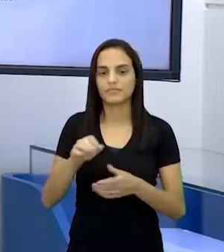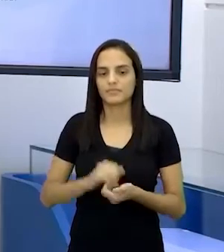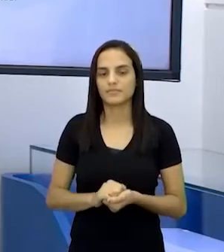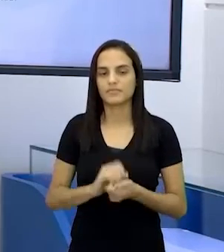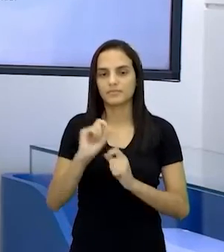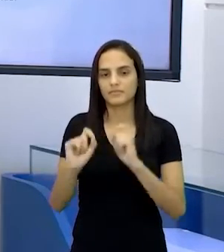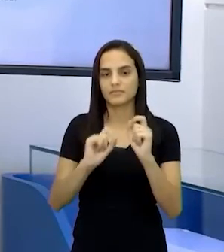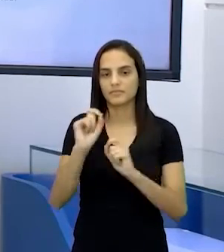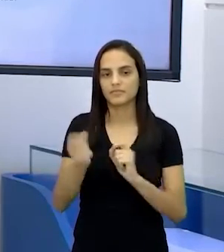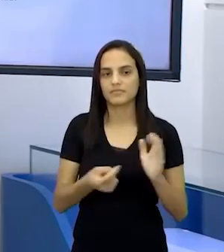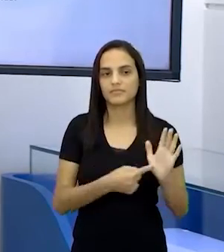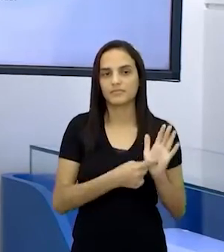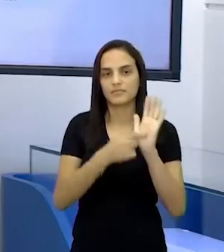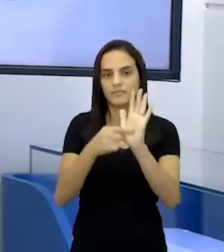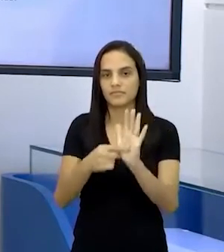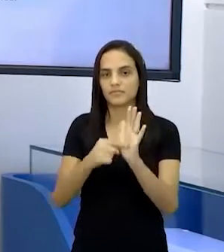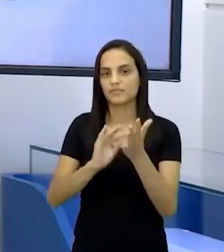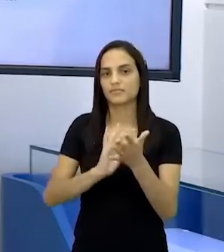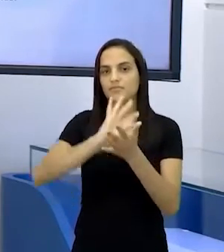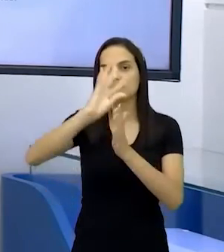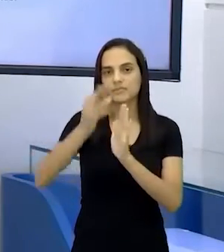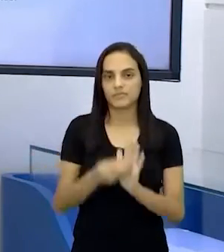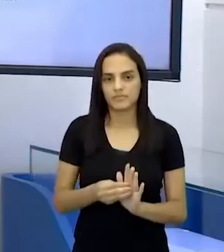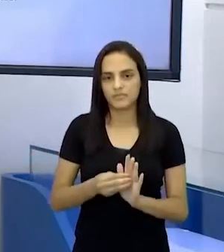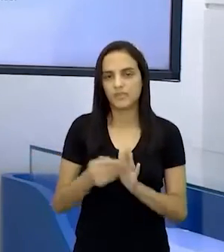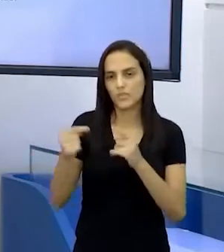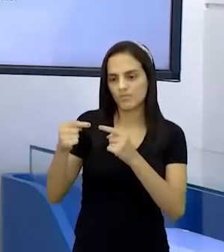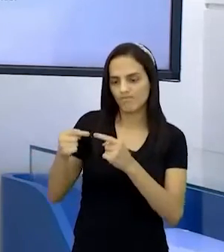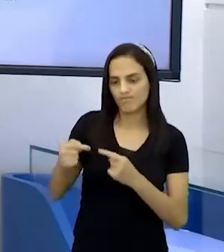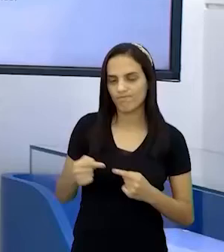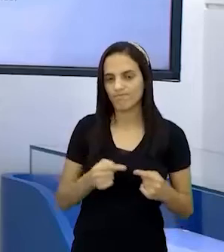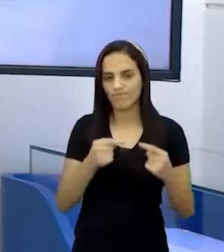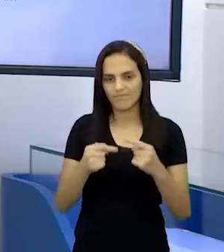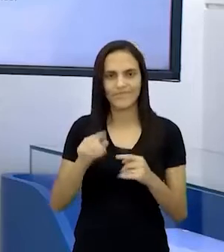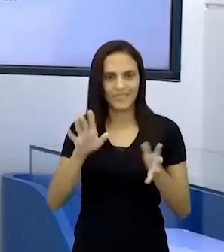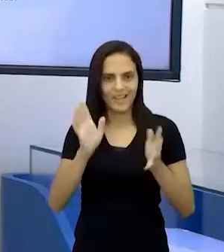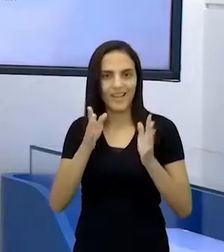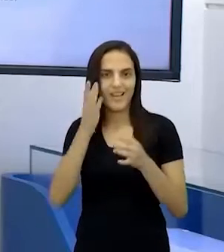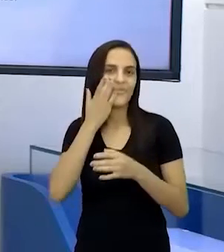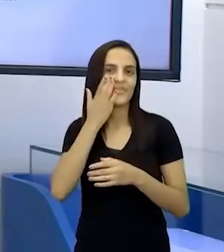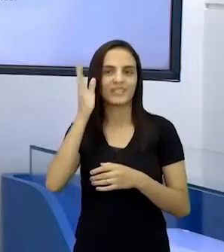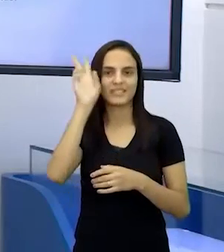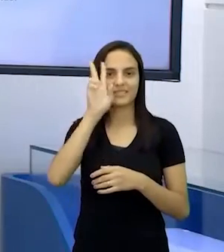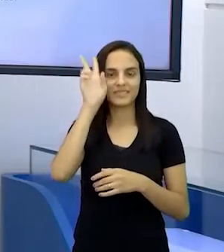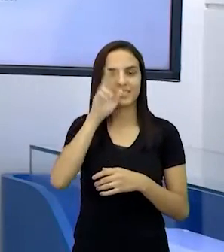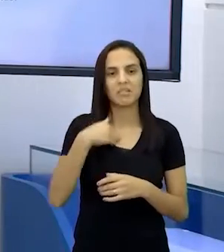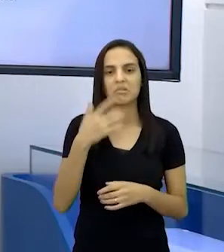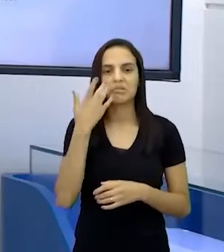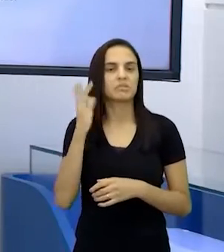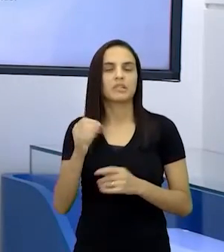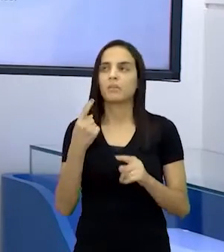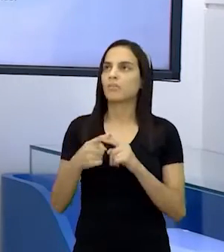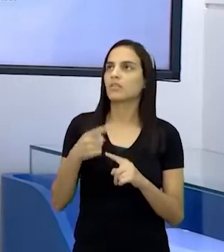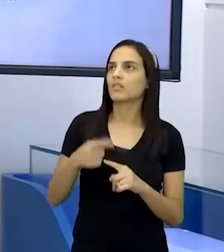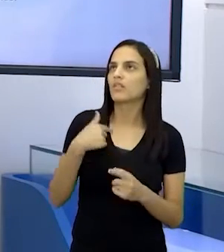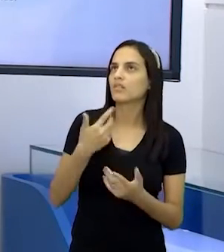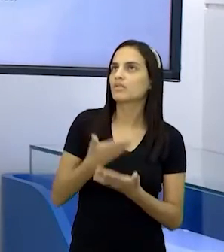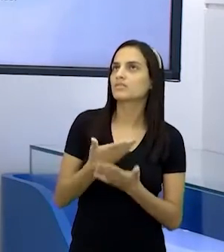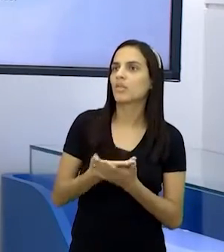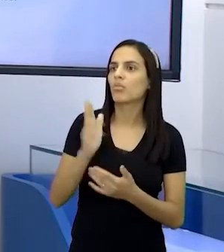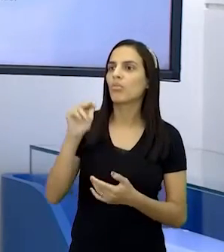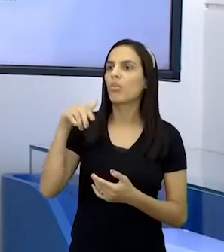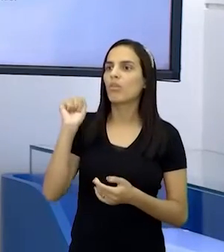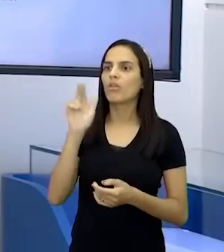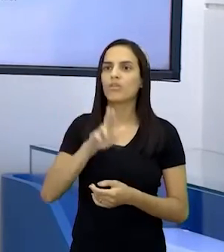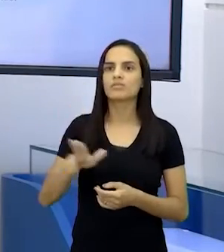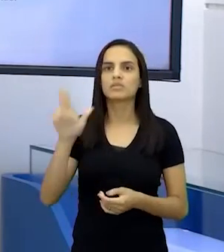aqui para mostrar para vocês que tudo está ligado. Sabe aquela história que você falava assim, não sei porque eu estudo aquilo, não vou usar nunca na minha